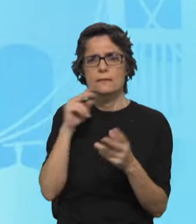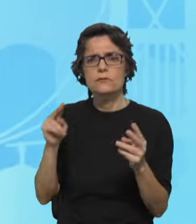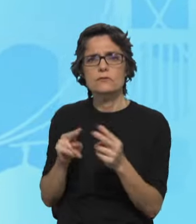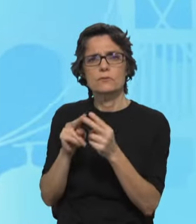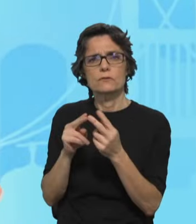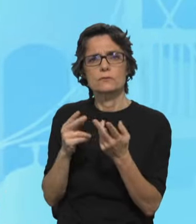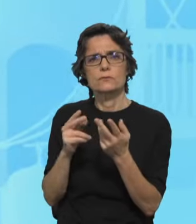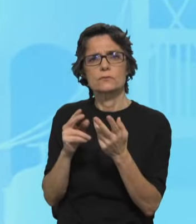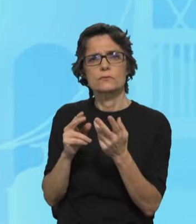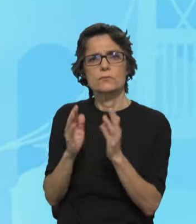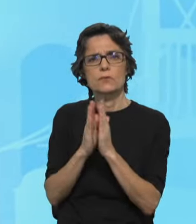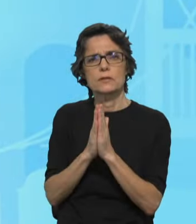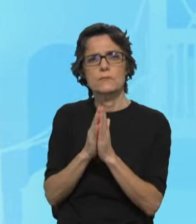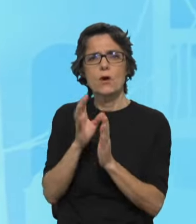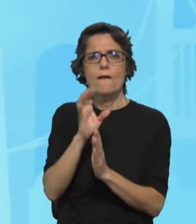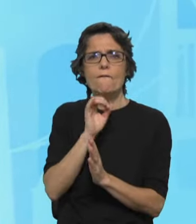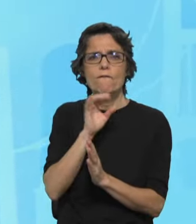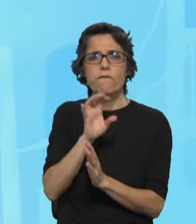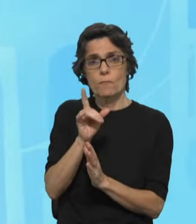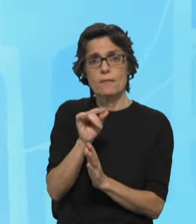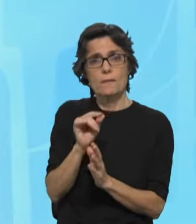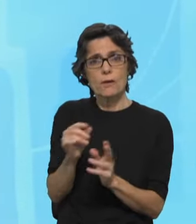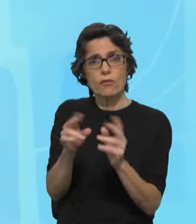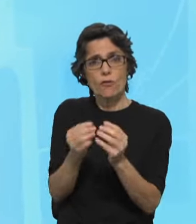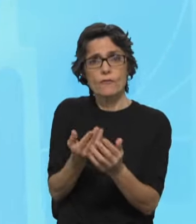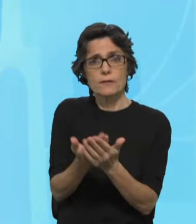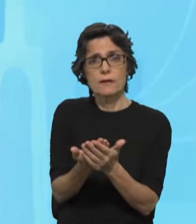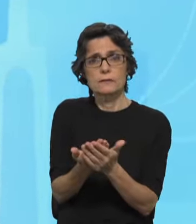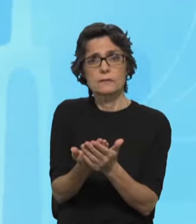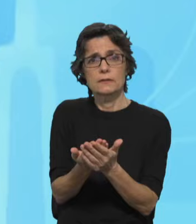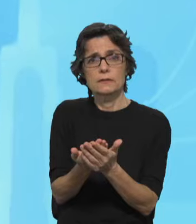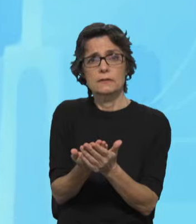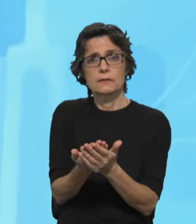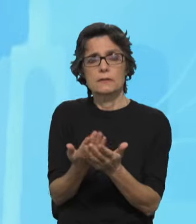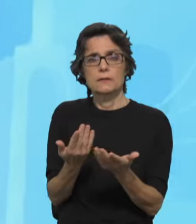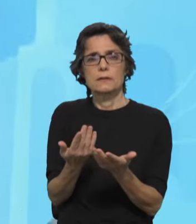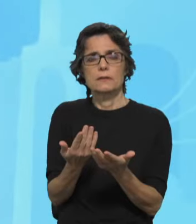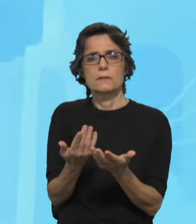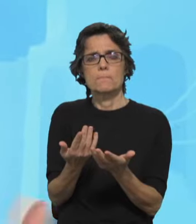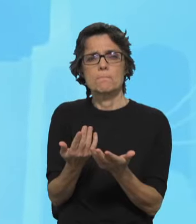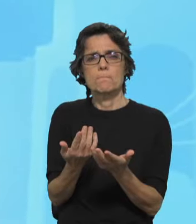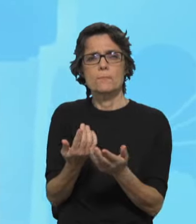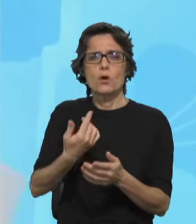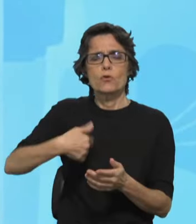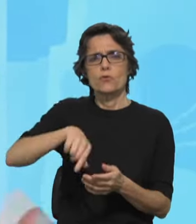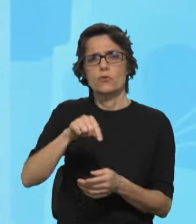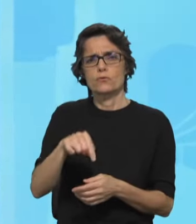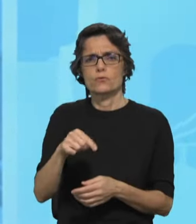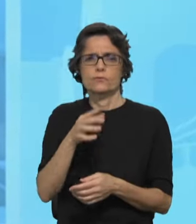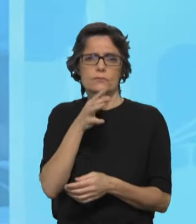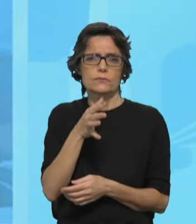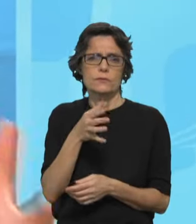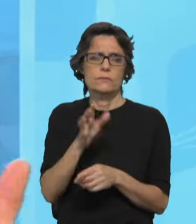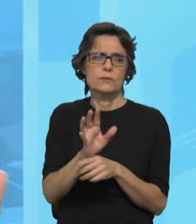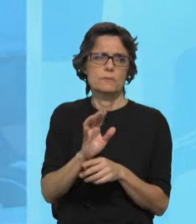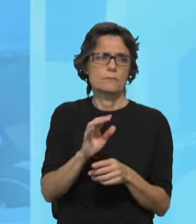a própria celebração, a própria participação, para que de facto a afirmação que se faz, que é o centro, que é o princípio, que é o